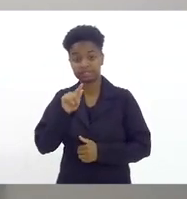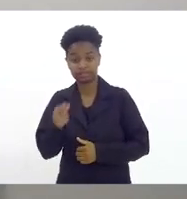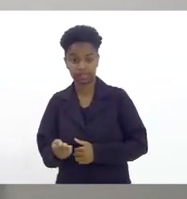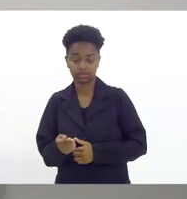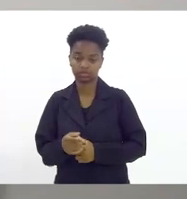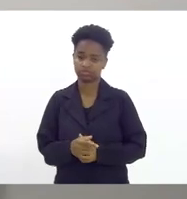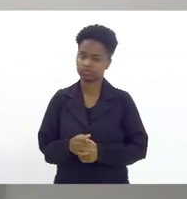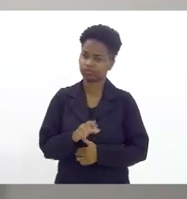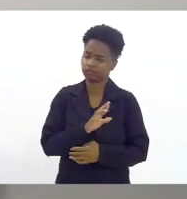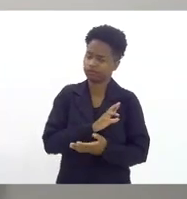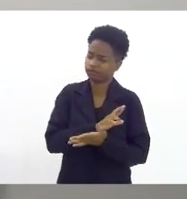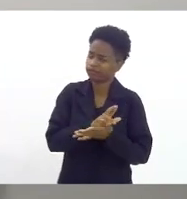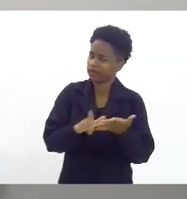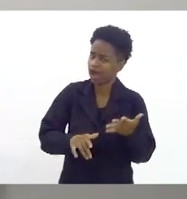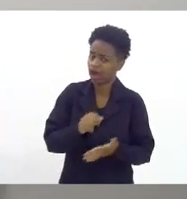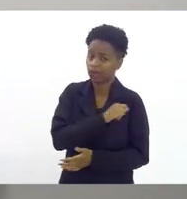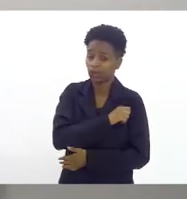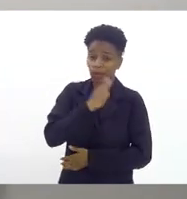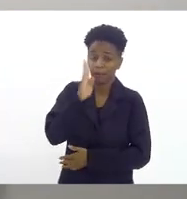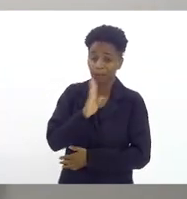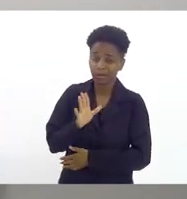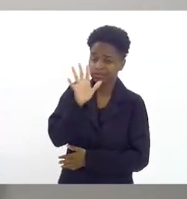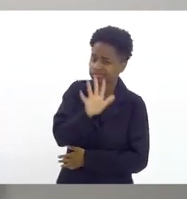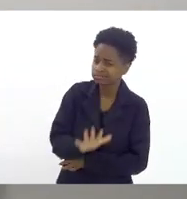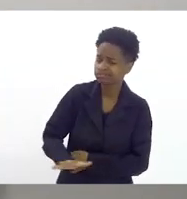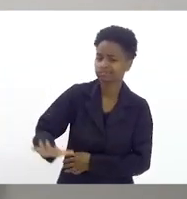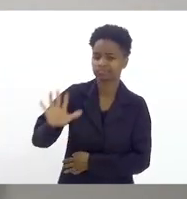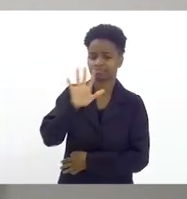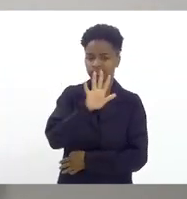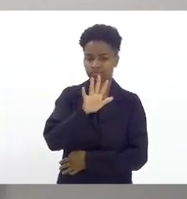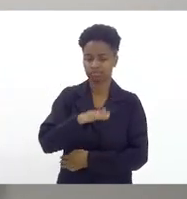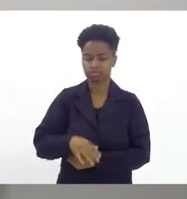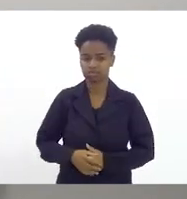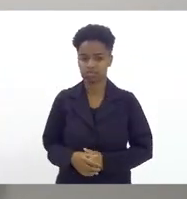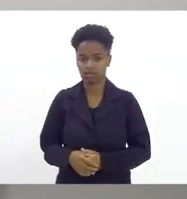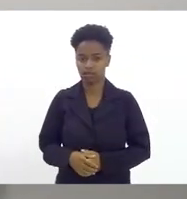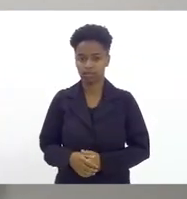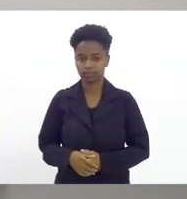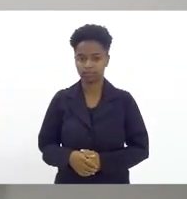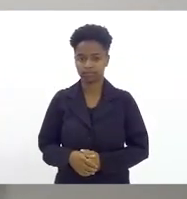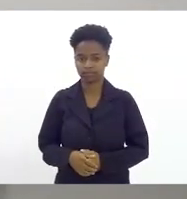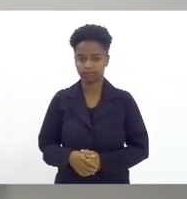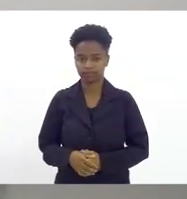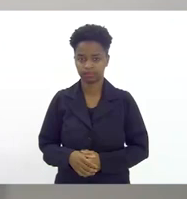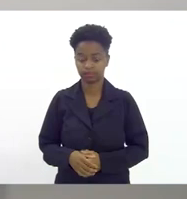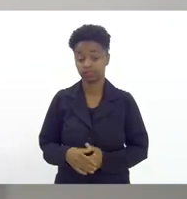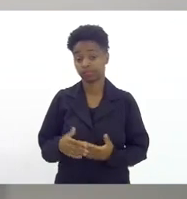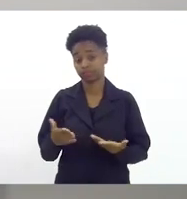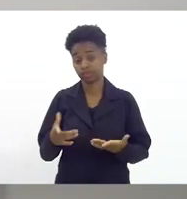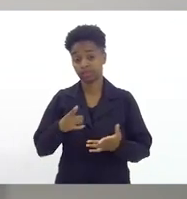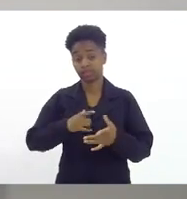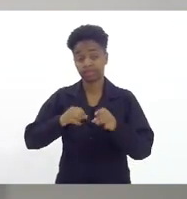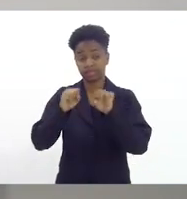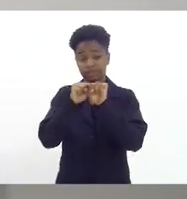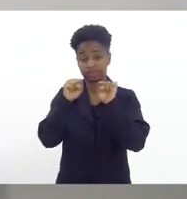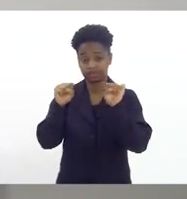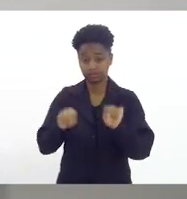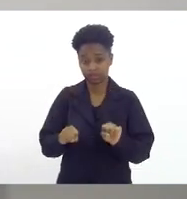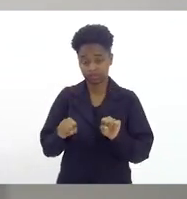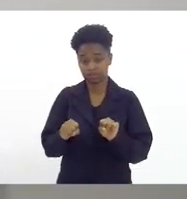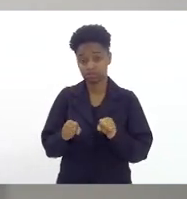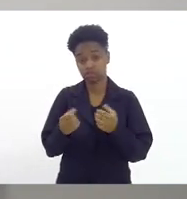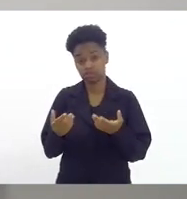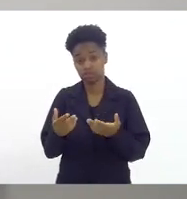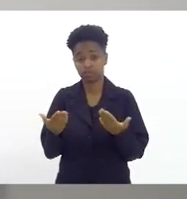alunos do Brasil inteiro e mais com o sistema E aí